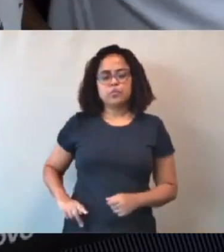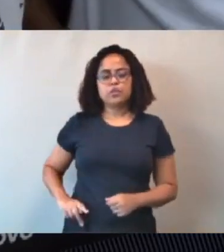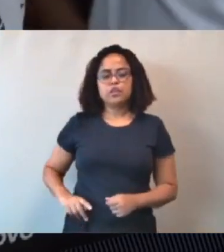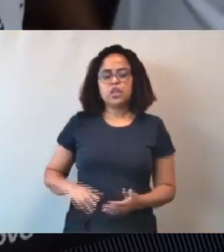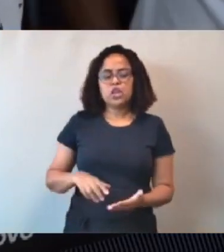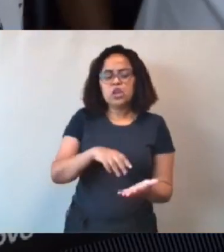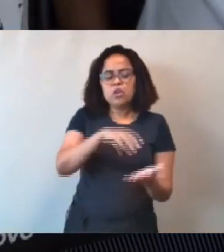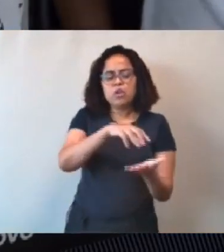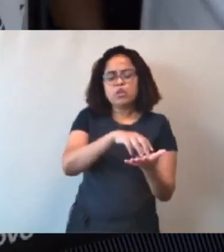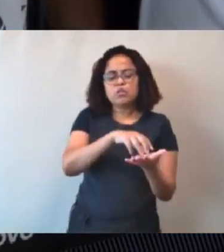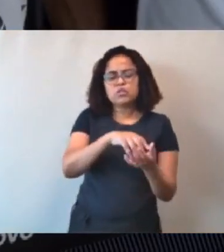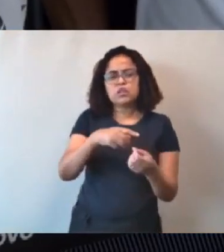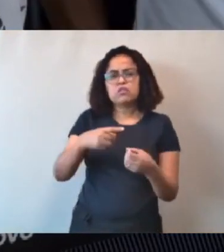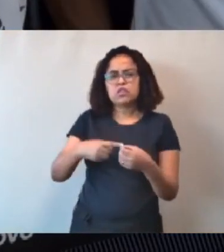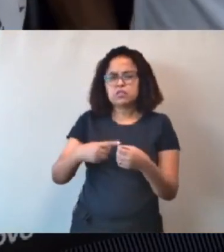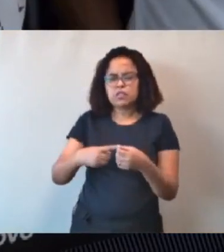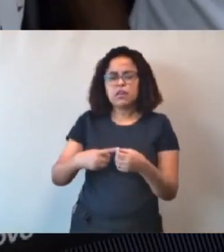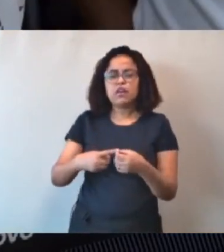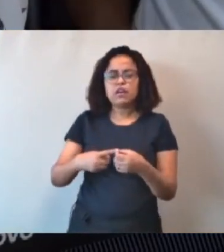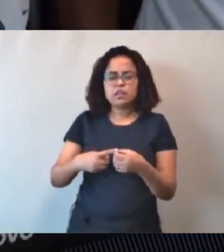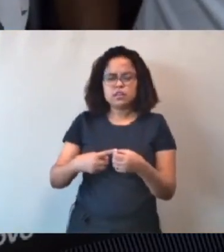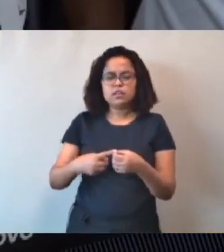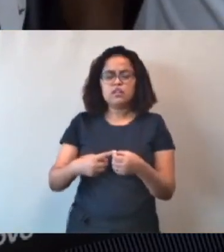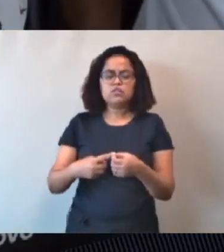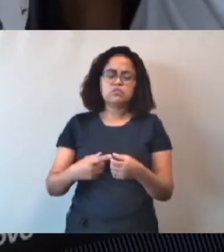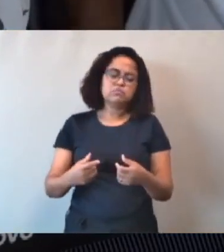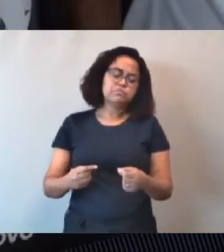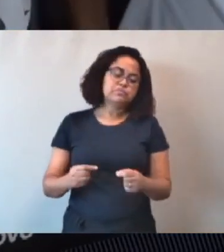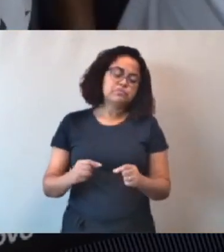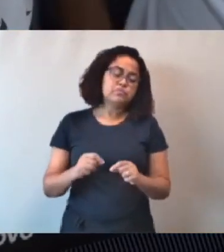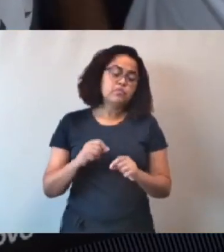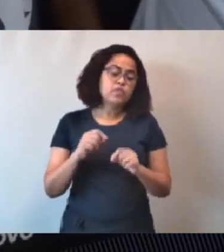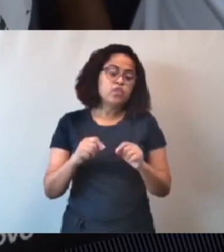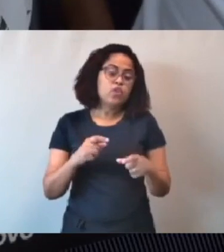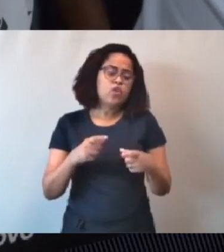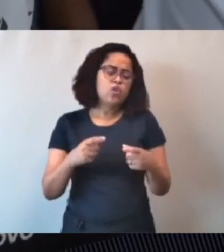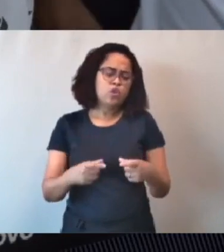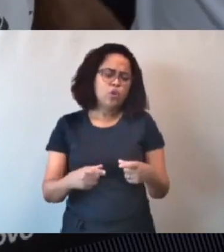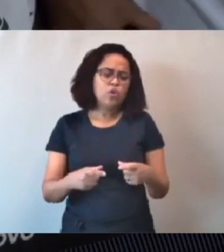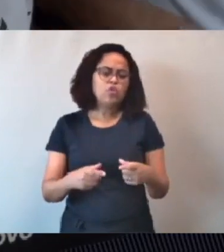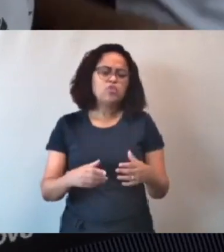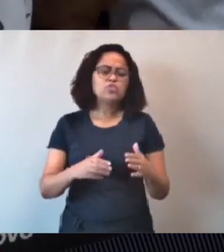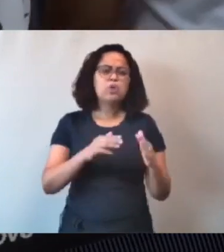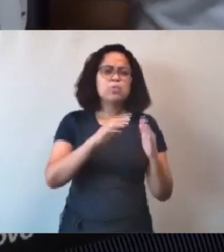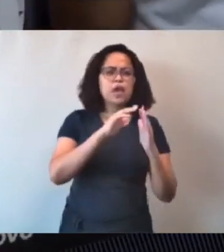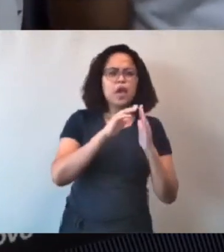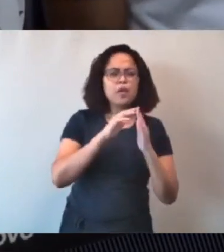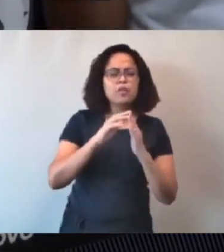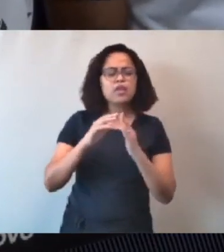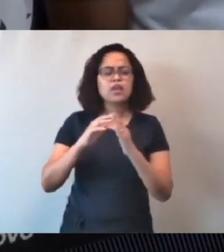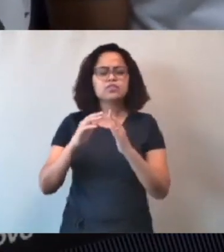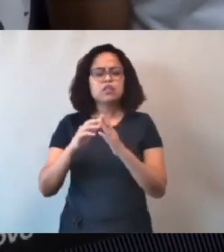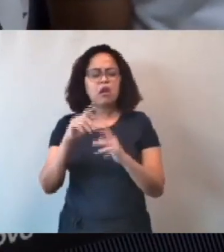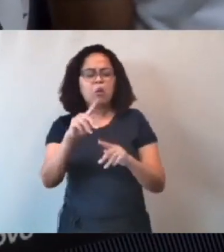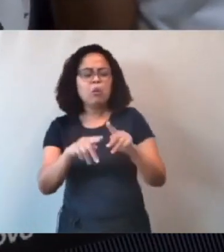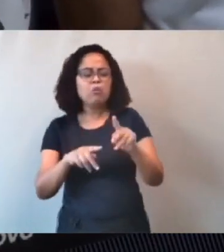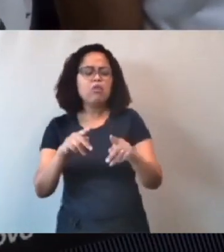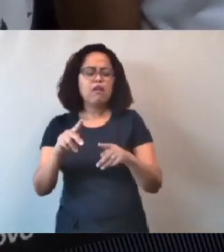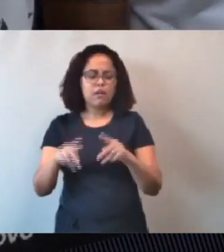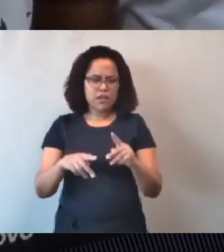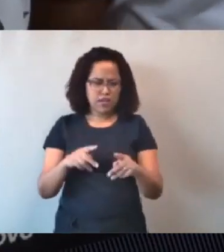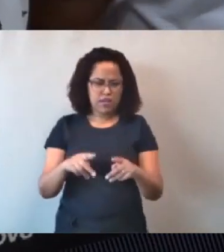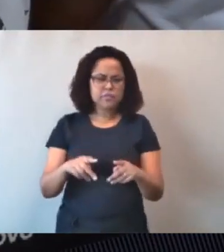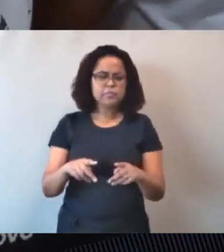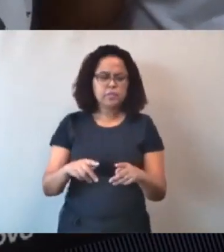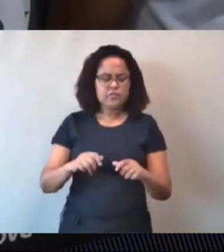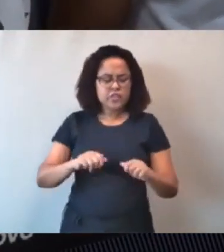um centro onde possa trazer mais habitação popular. Né? A gente tem visto esse empenho da prefeitura